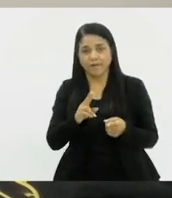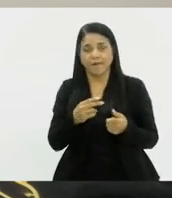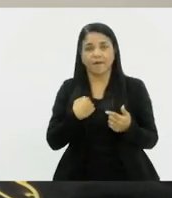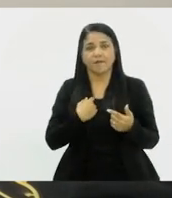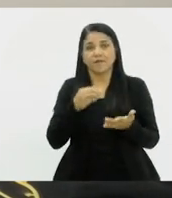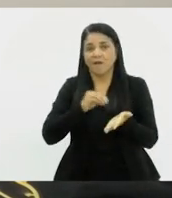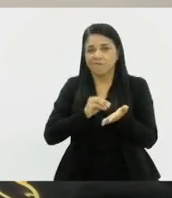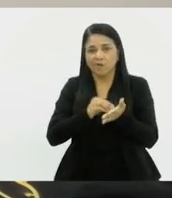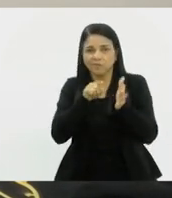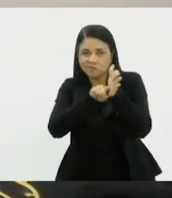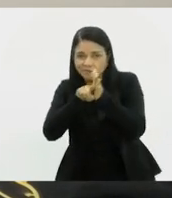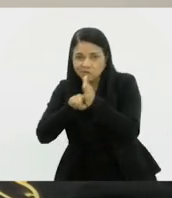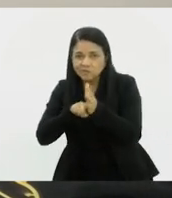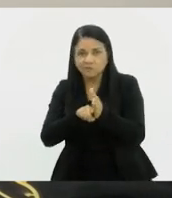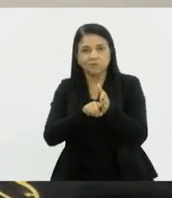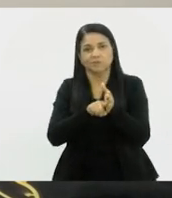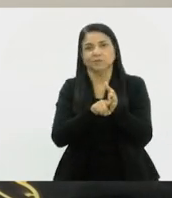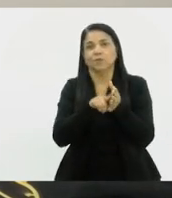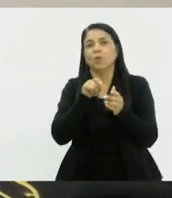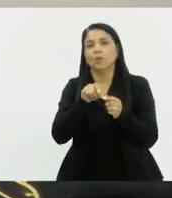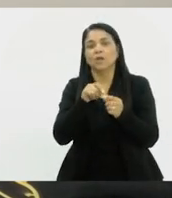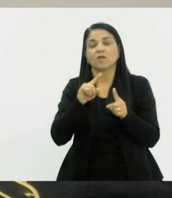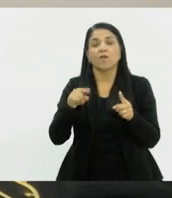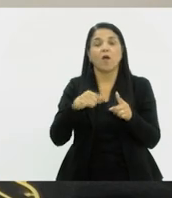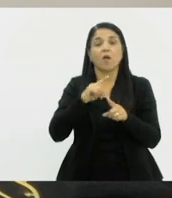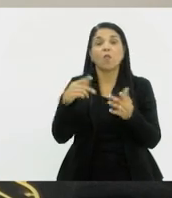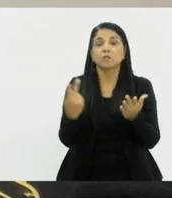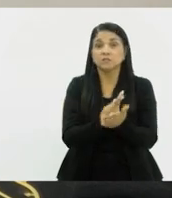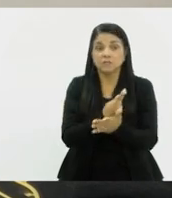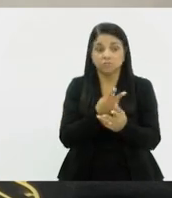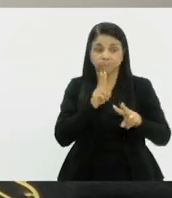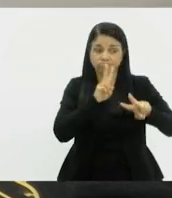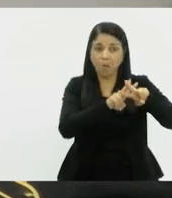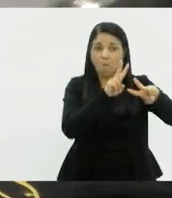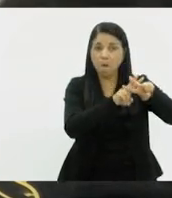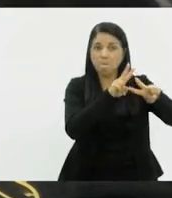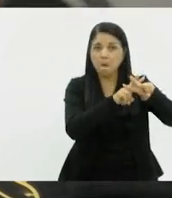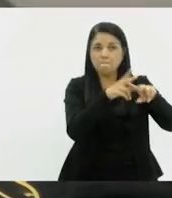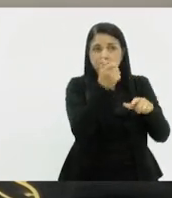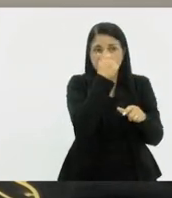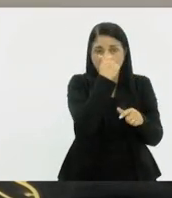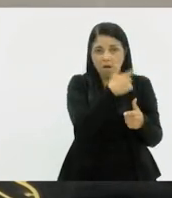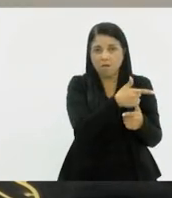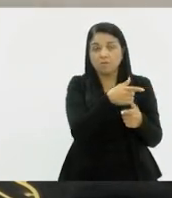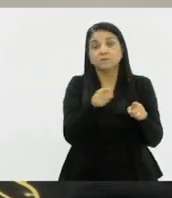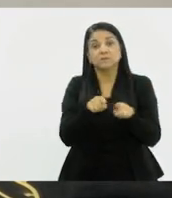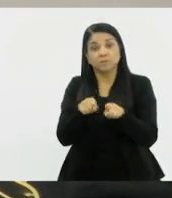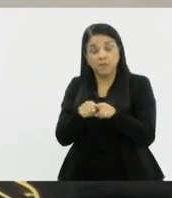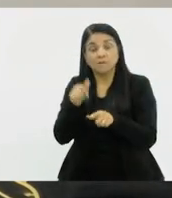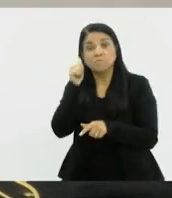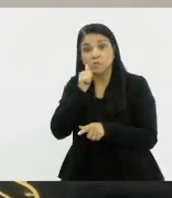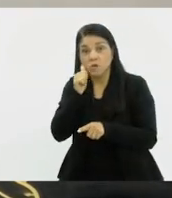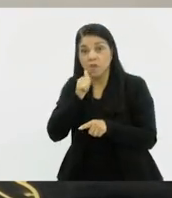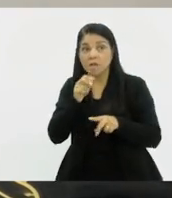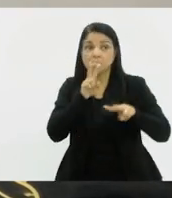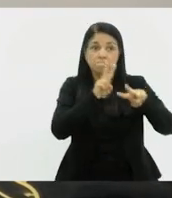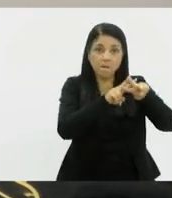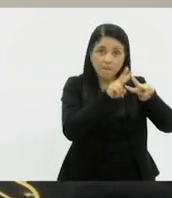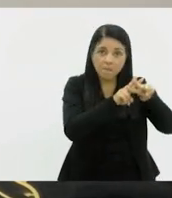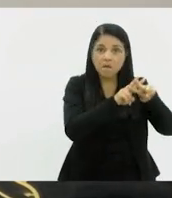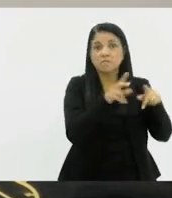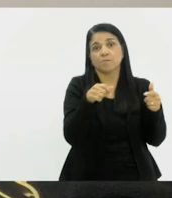investigação a gente vai est só sobrecarregando o sistema penitenciário e a questão das mulheres encarceradas também que é uma luta